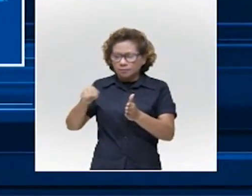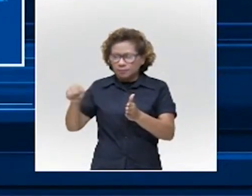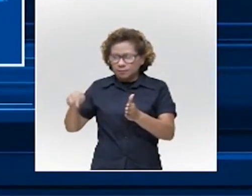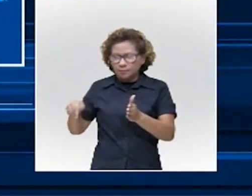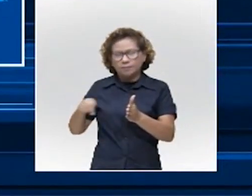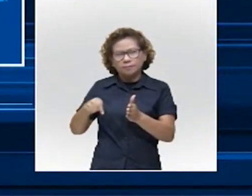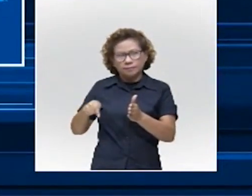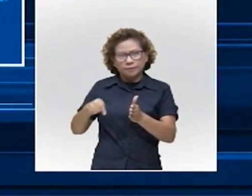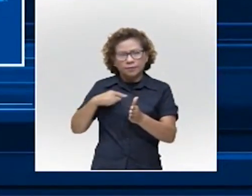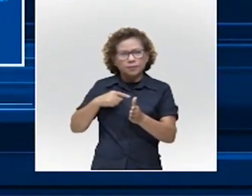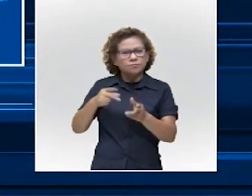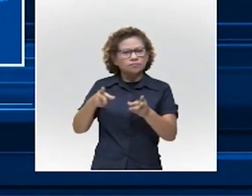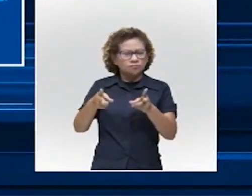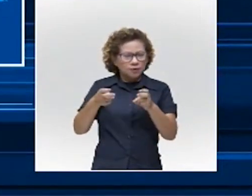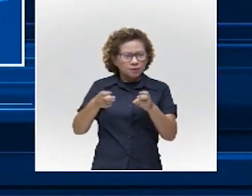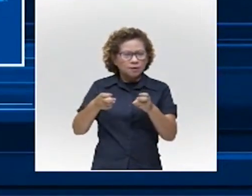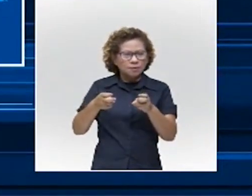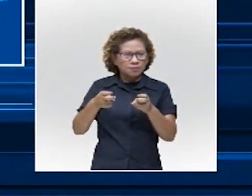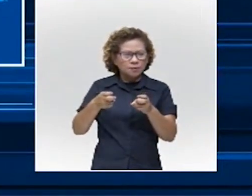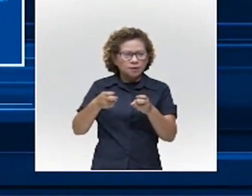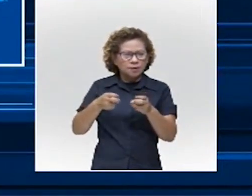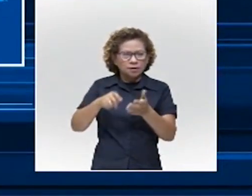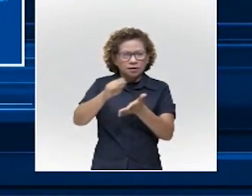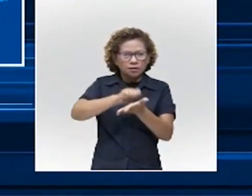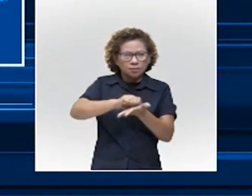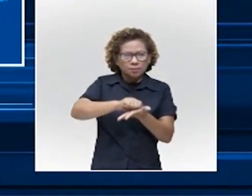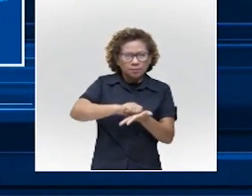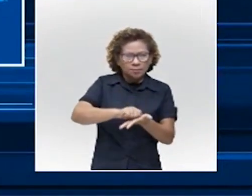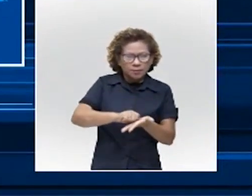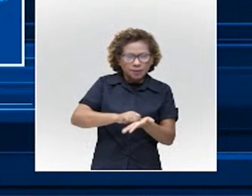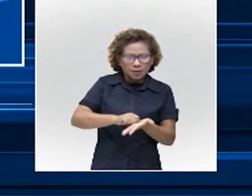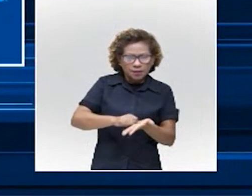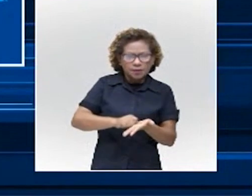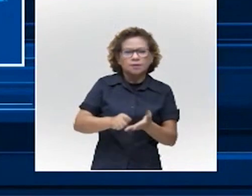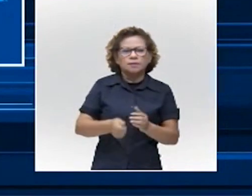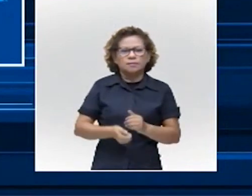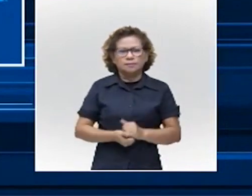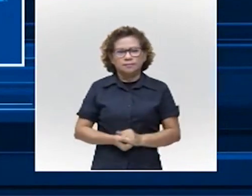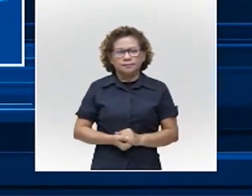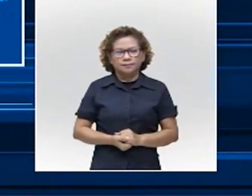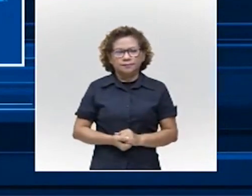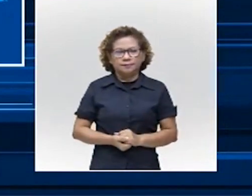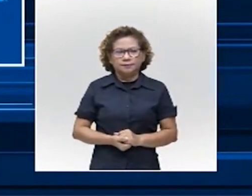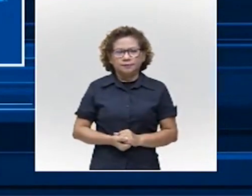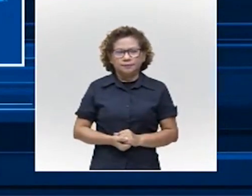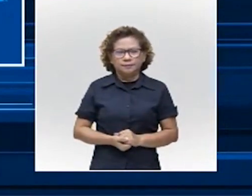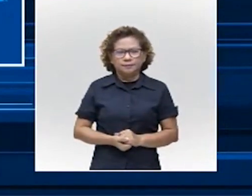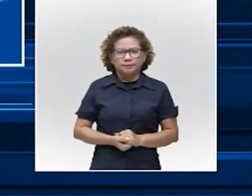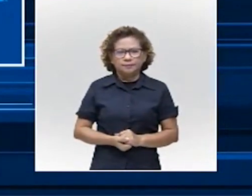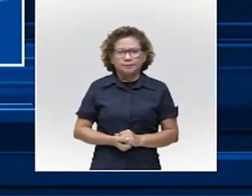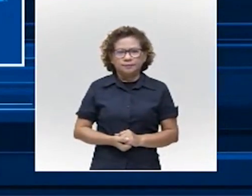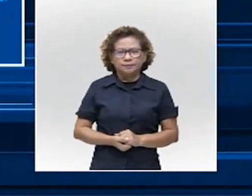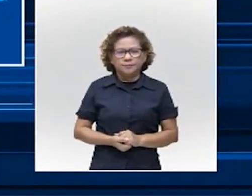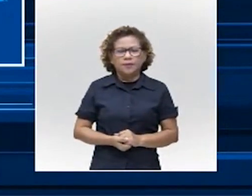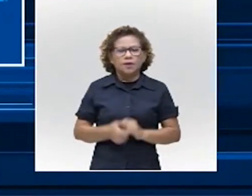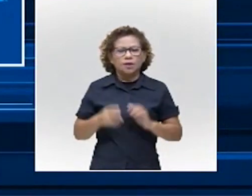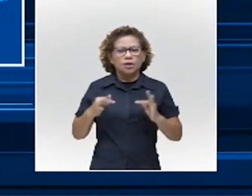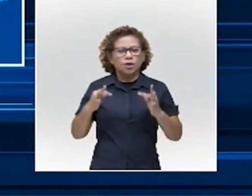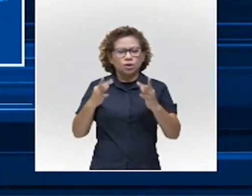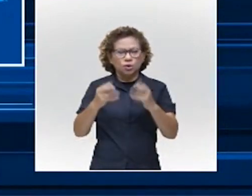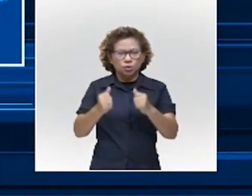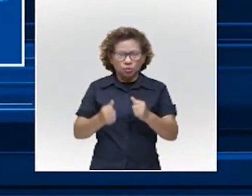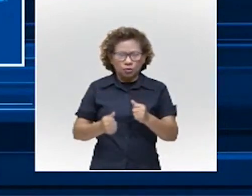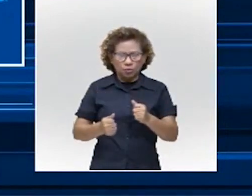pintada nos três desenhos na parte rosa, né? Então, ou seja, todas